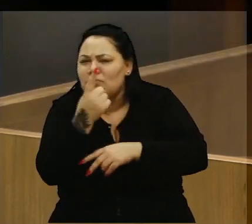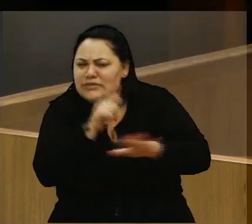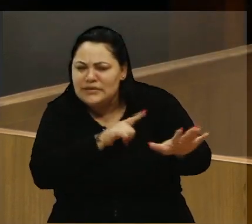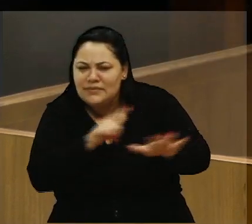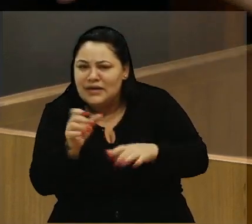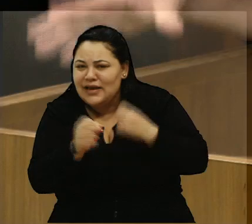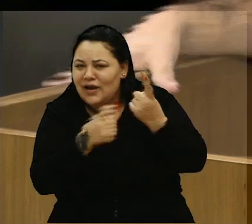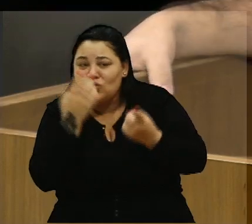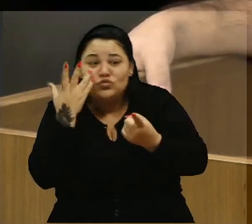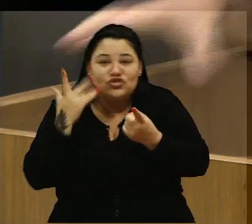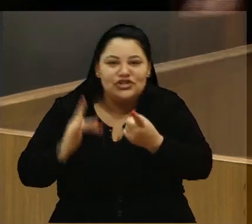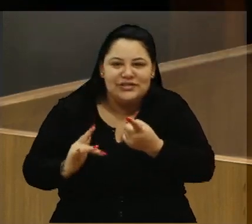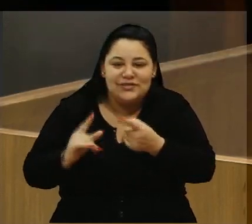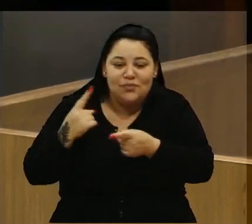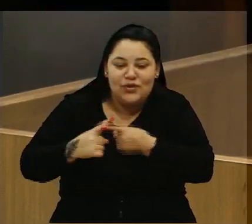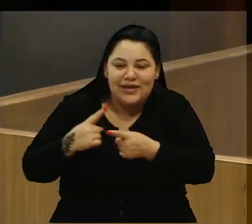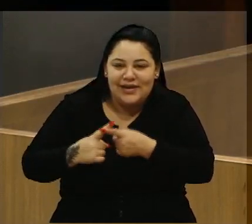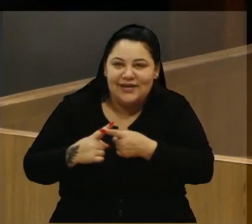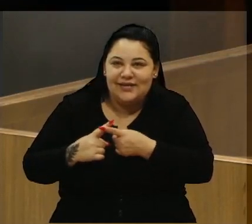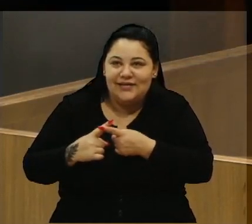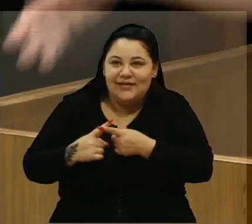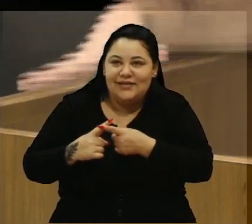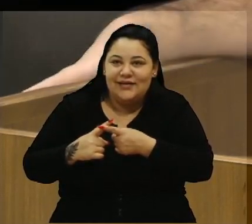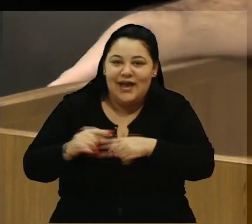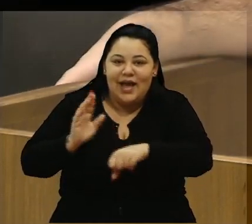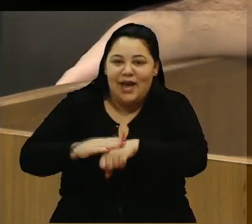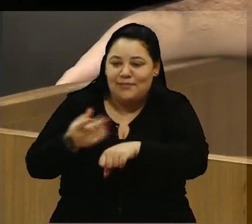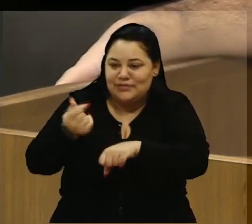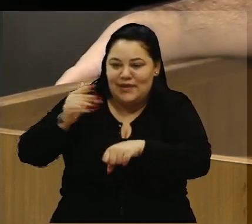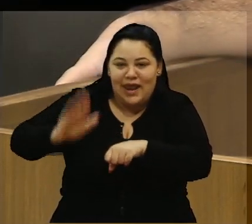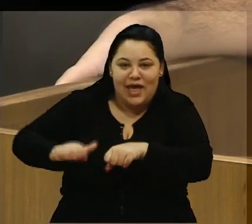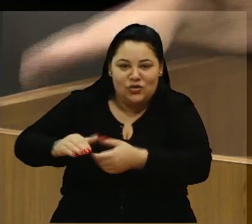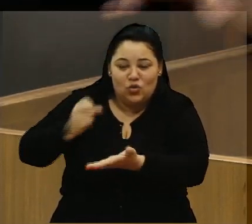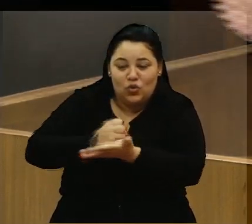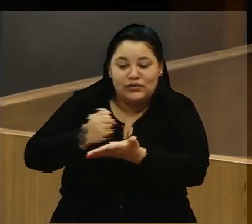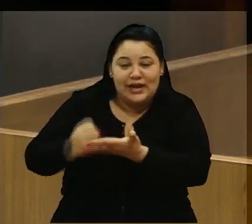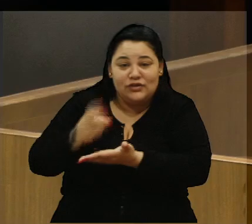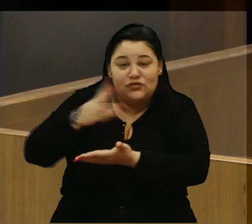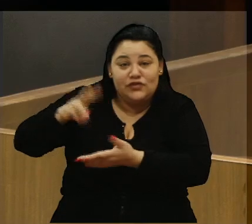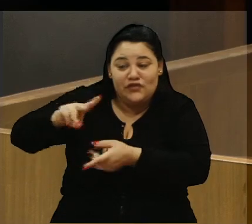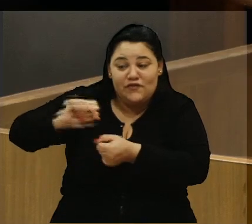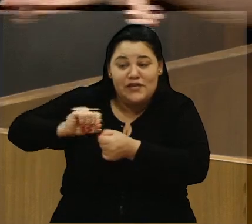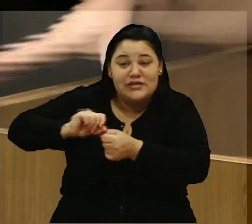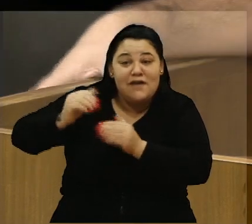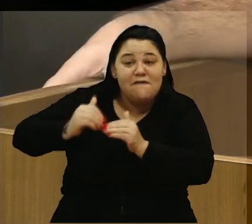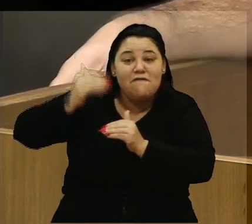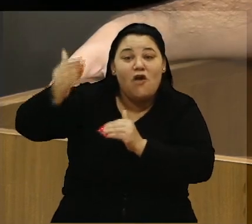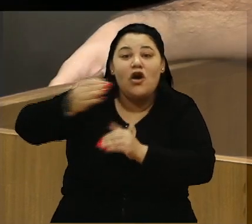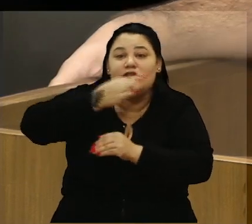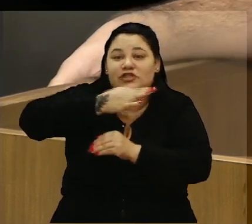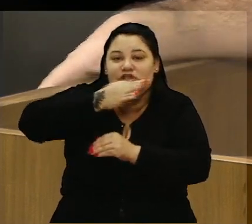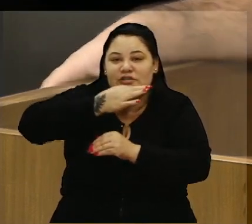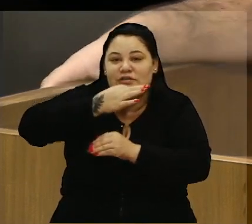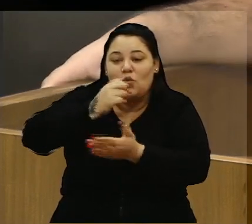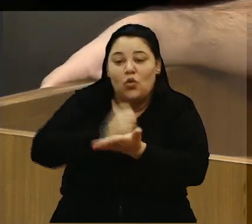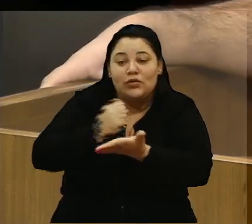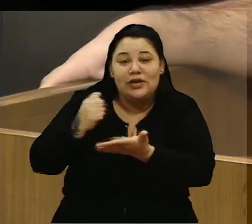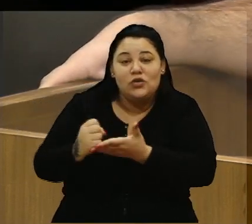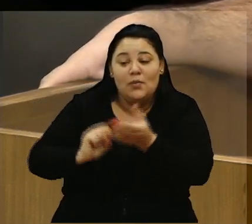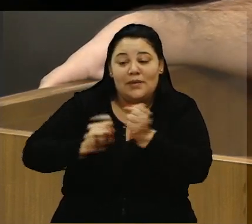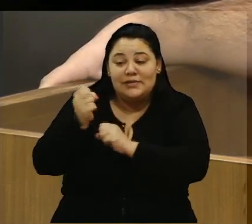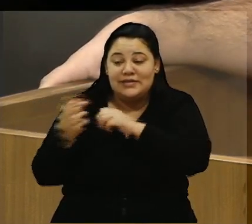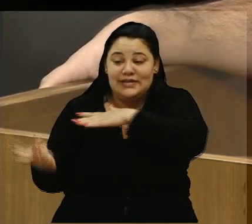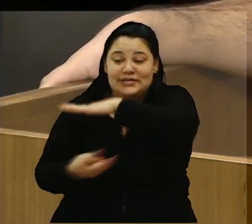porque os exames se torna mais barato o contrato que o Virvi Ramos fez. Então é subcontratado uma empresa de Curitiba para ser